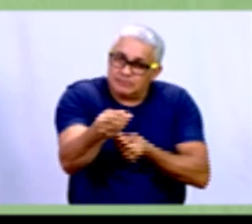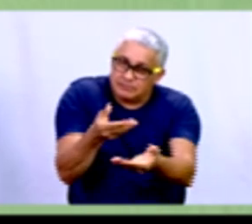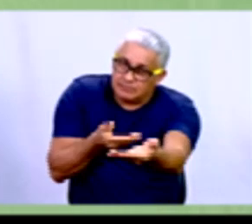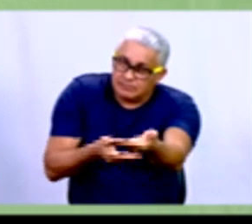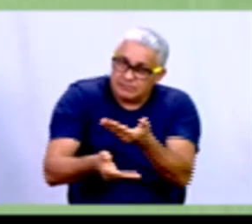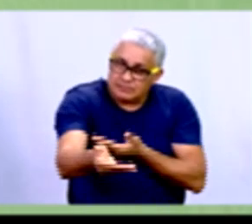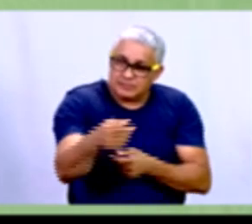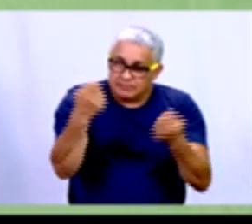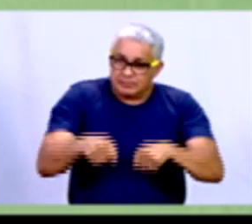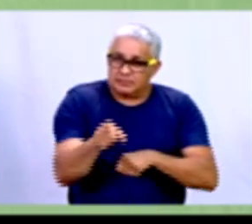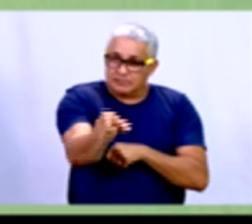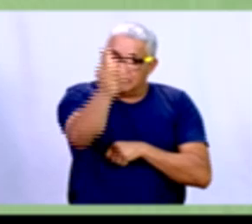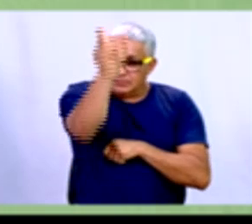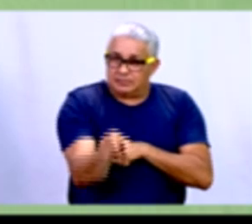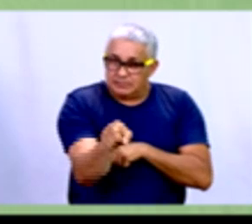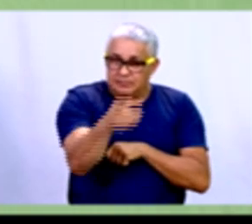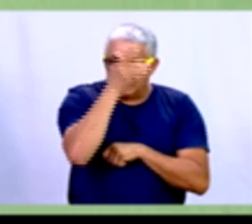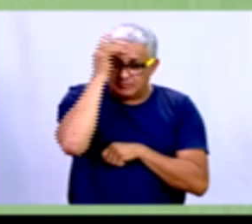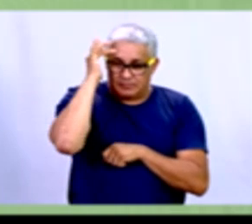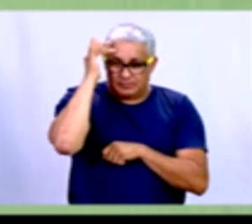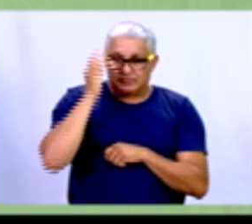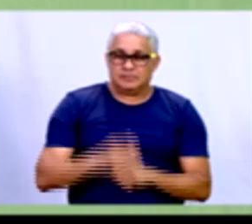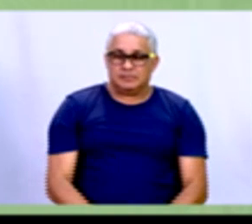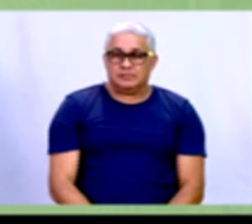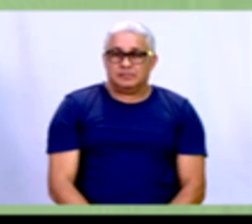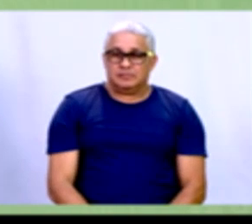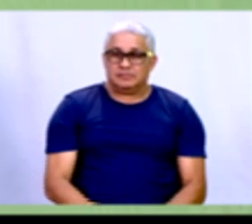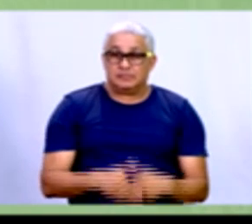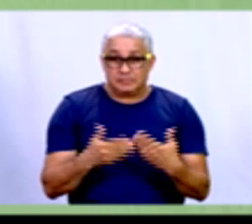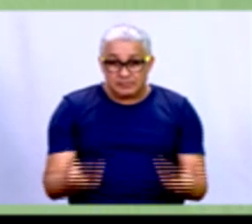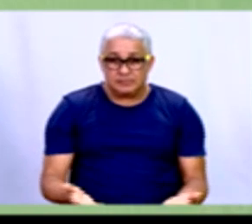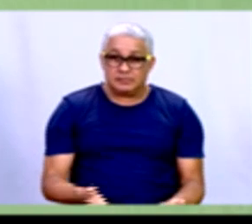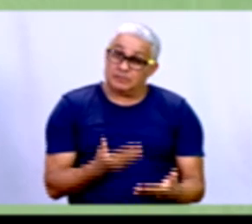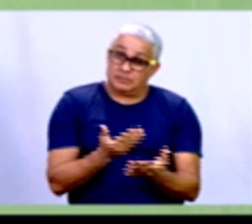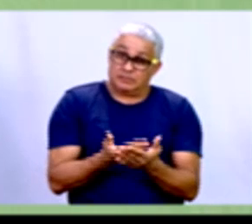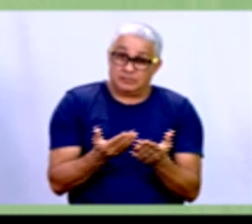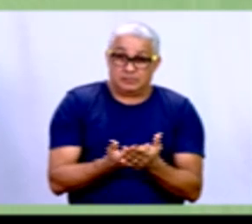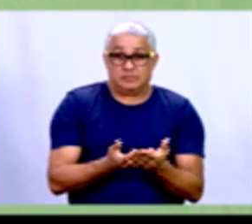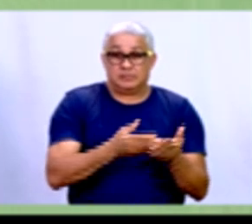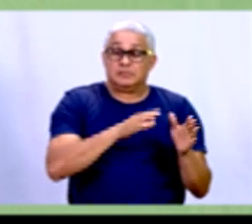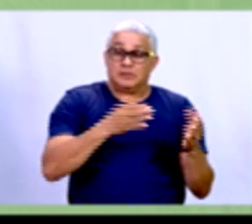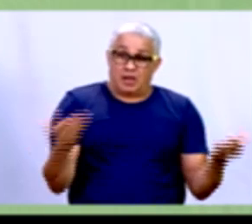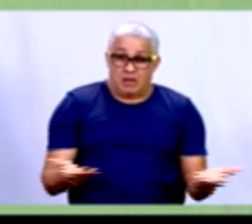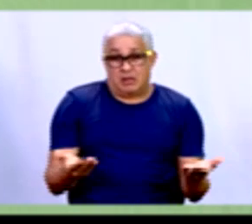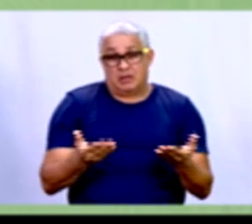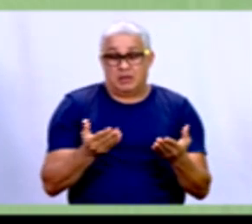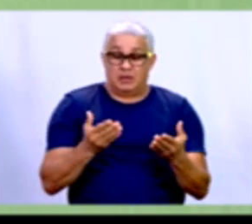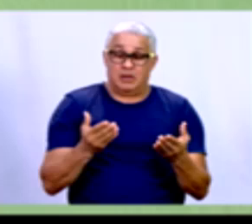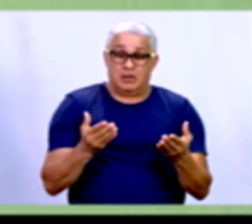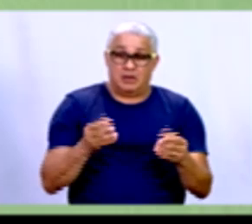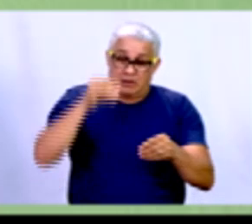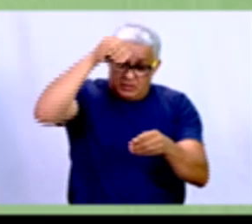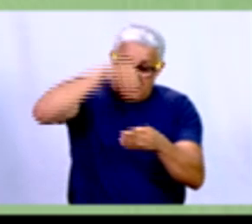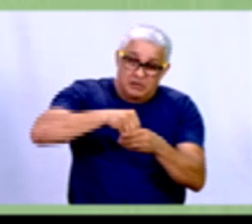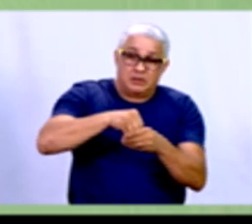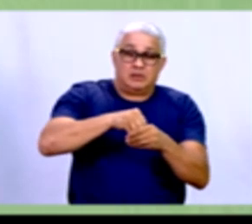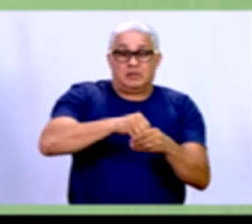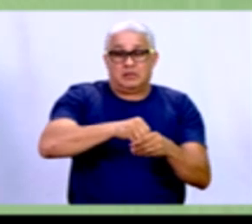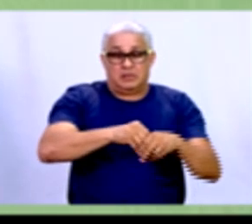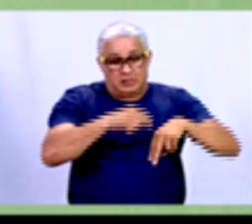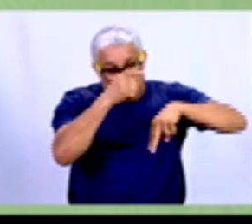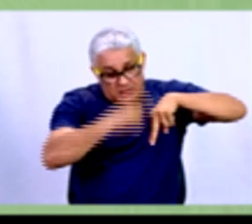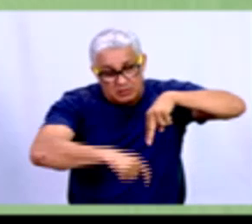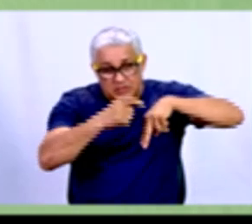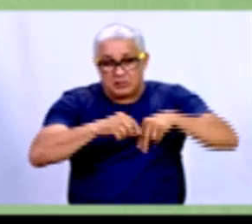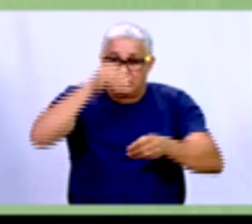necessidades específicas. Nós vamos, então, estudar essa interface humano-computador, que possibilita